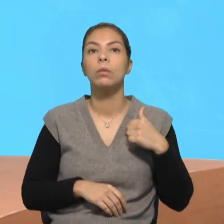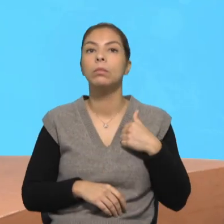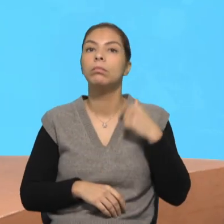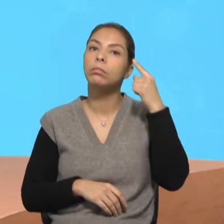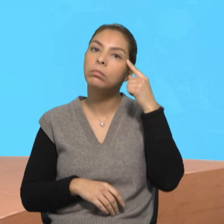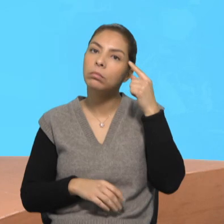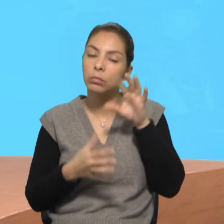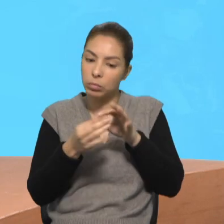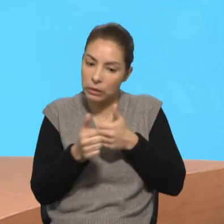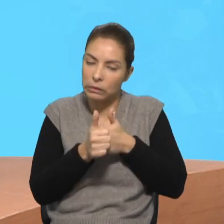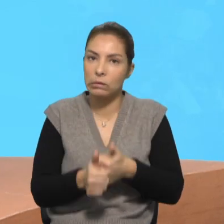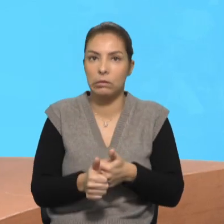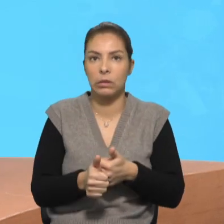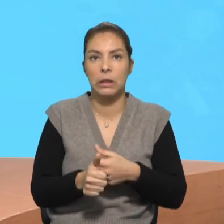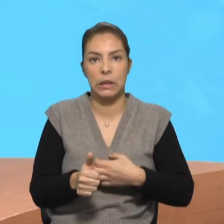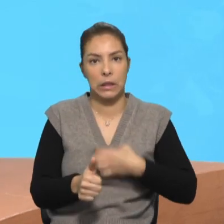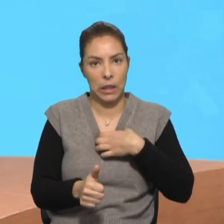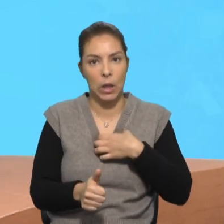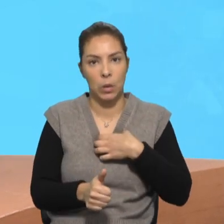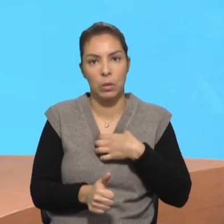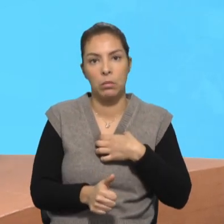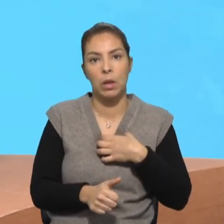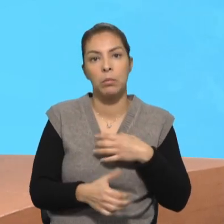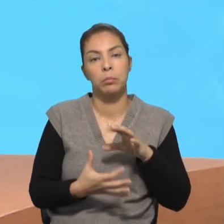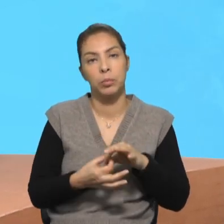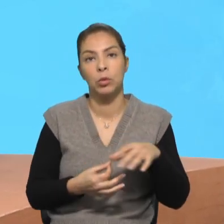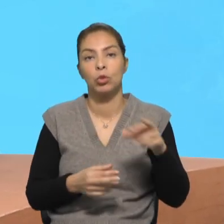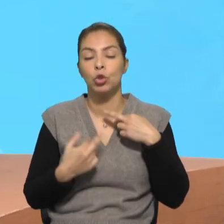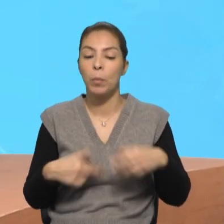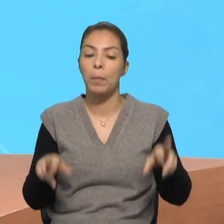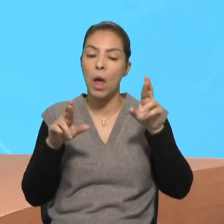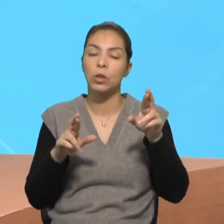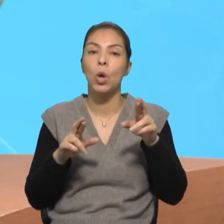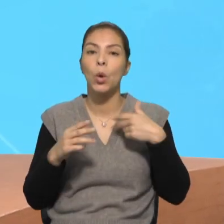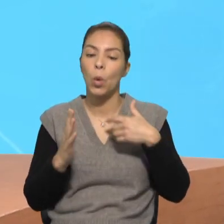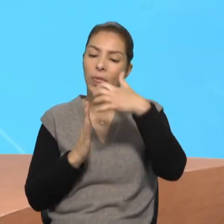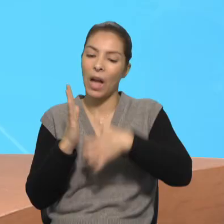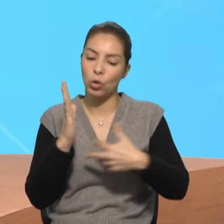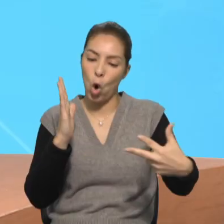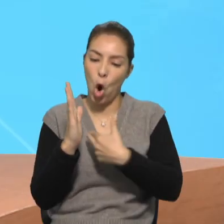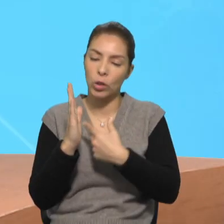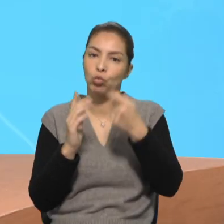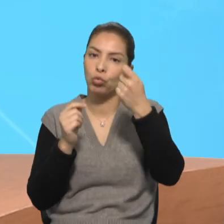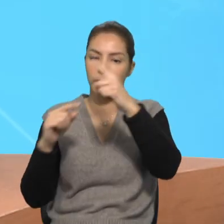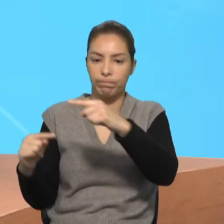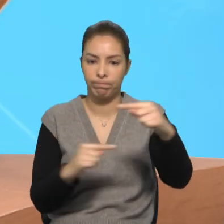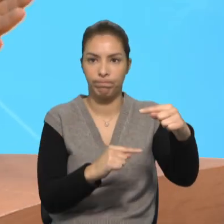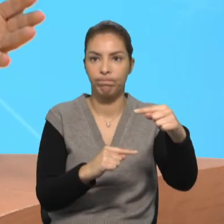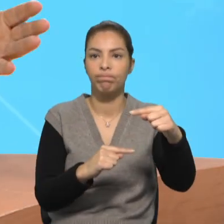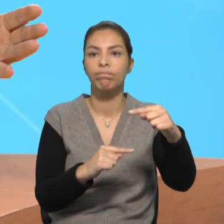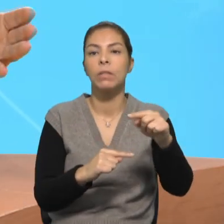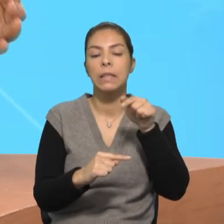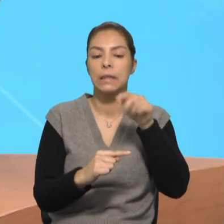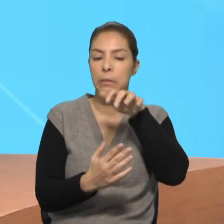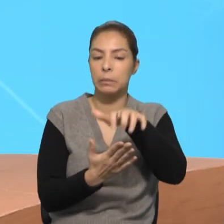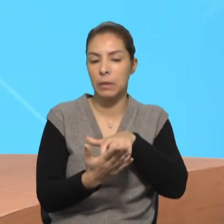dessa liturgia acerca do tema da esperança uma passagem da primeira leitura do profeta Isaías, quando